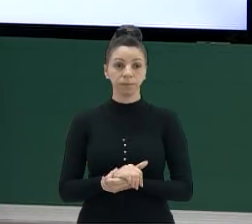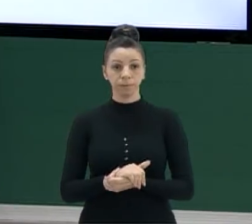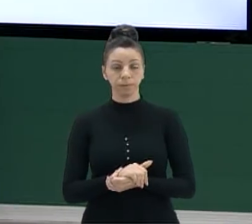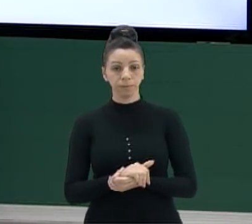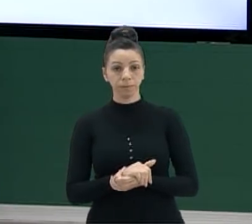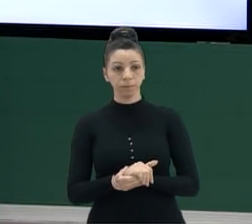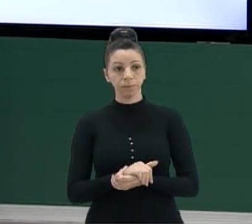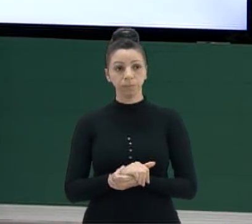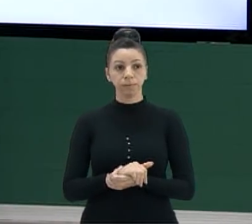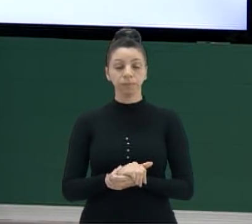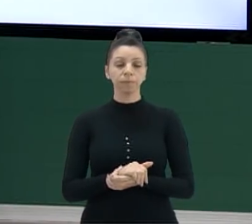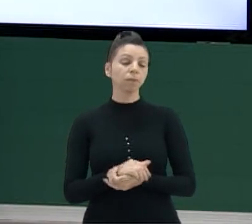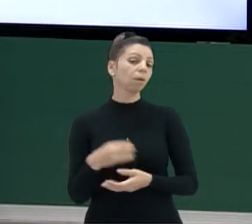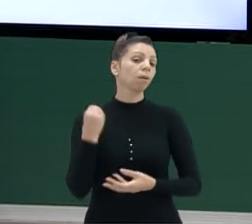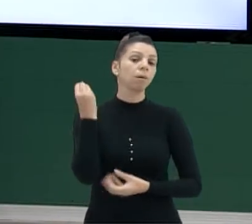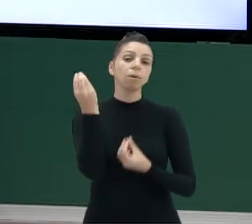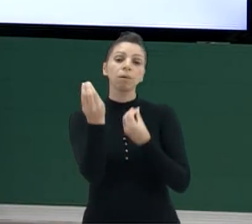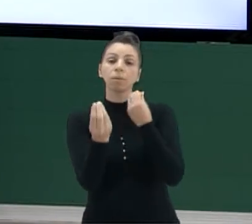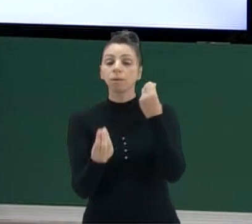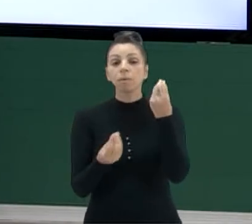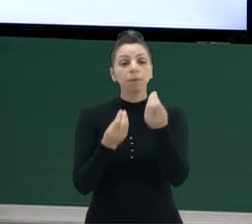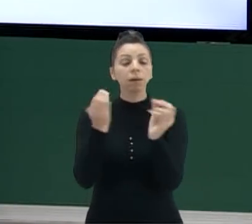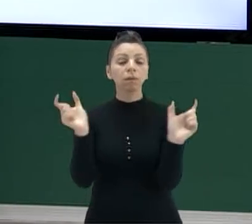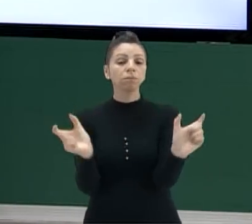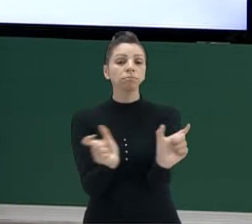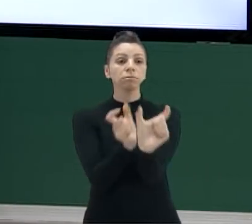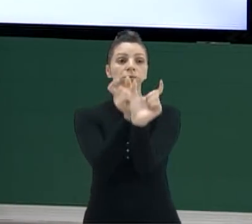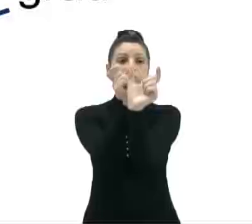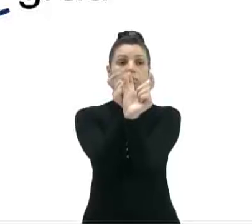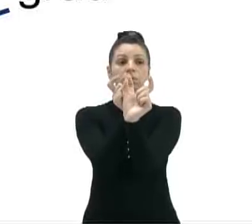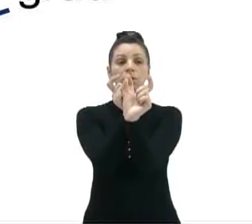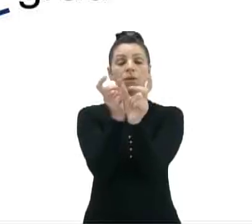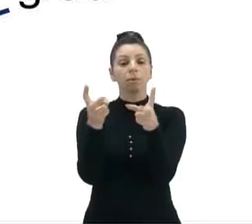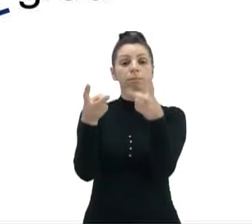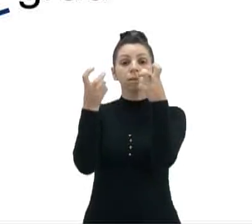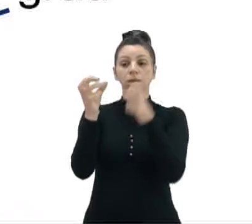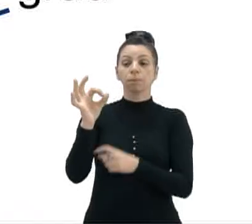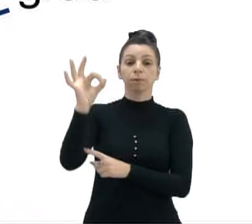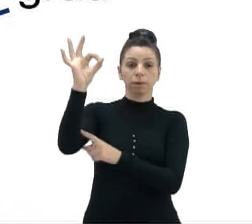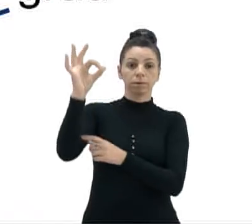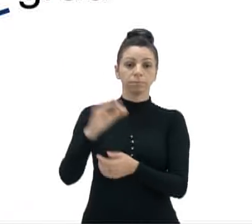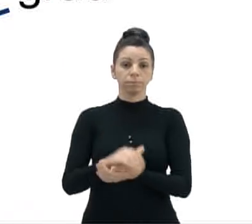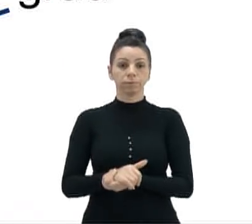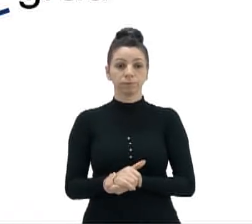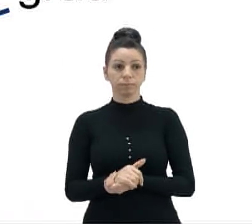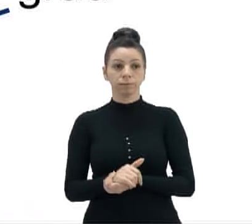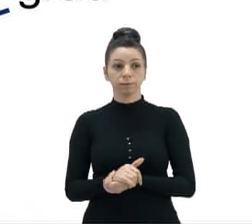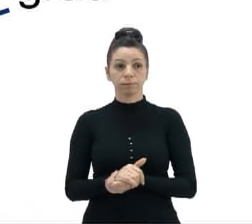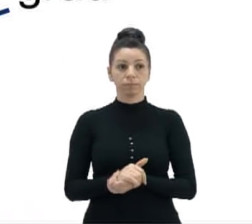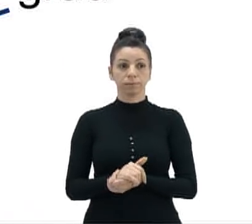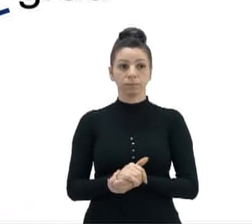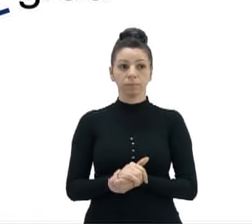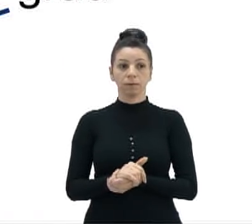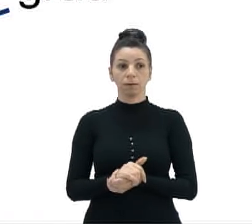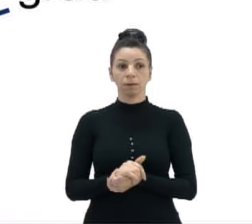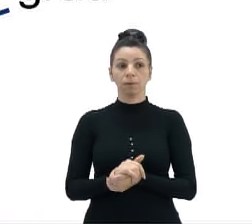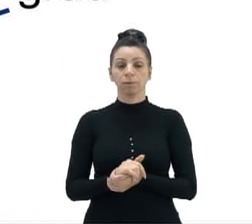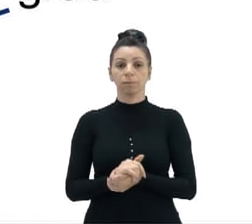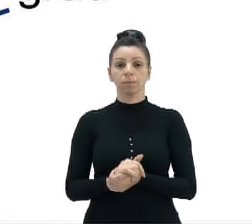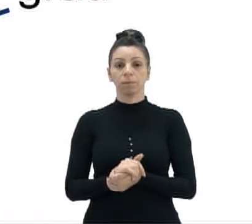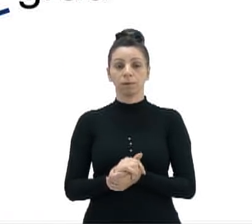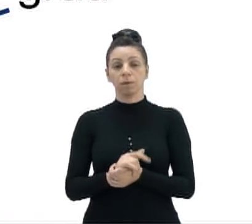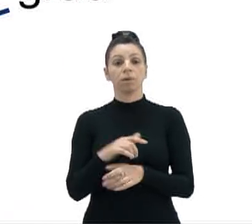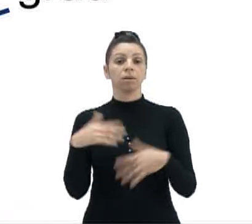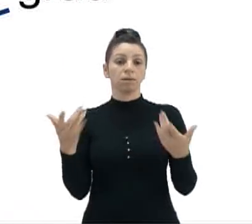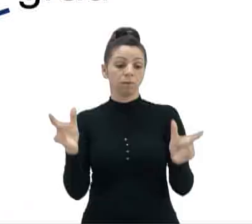de um monômio. Como é que eu vejo o grau de um monômio? Para um monômio com coeficientes não nulos,